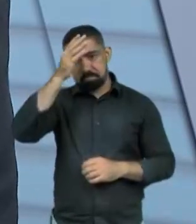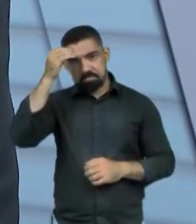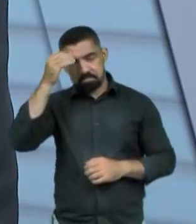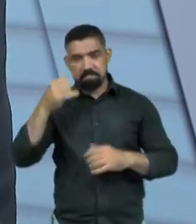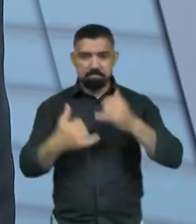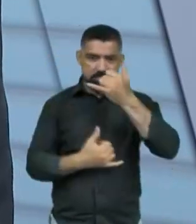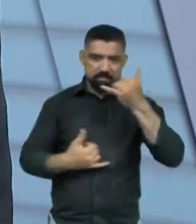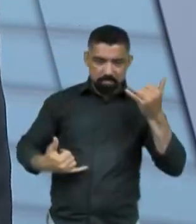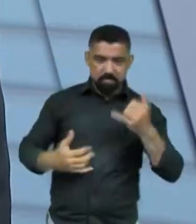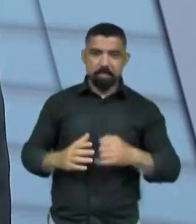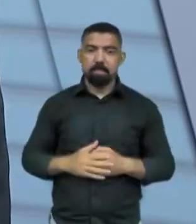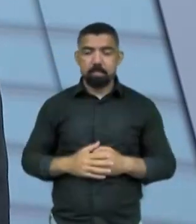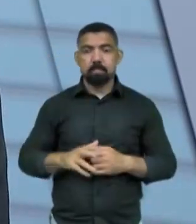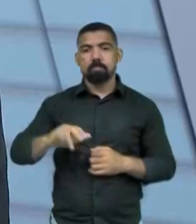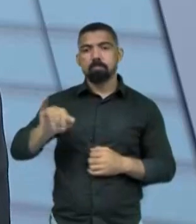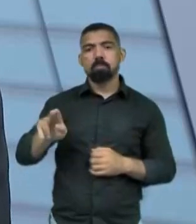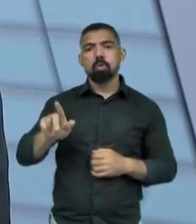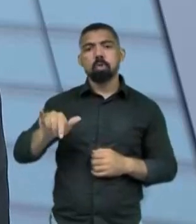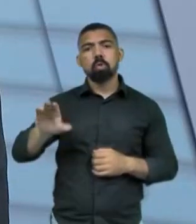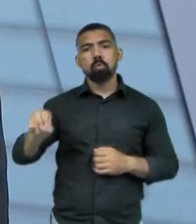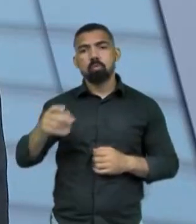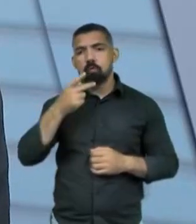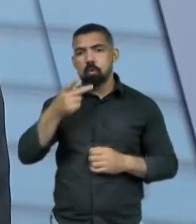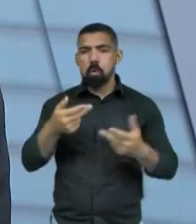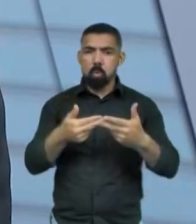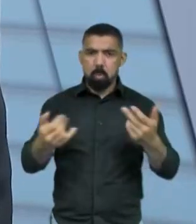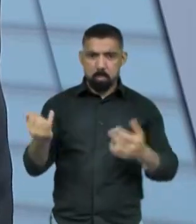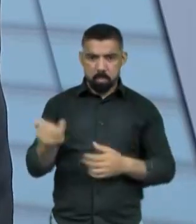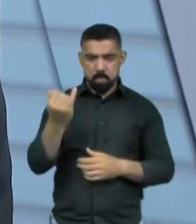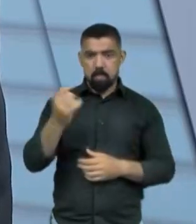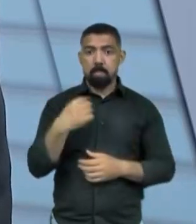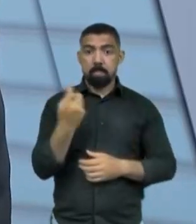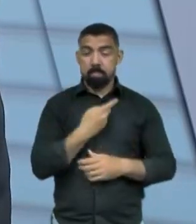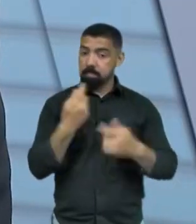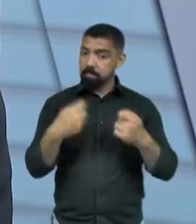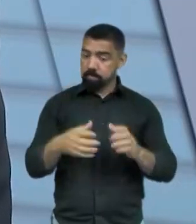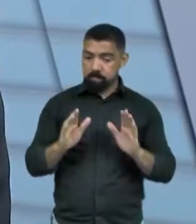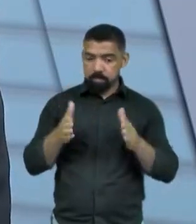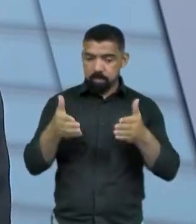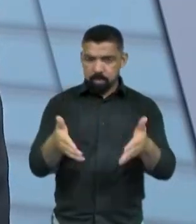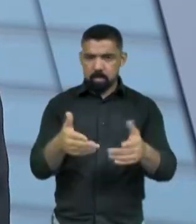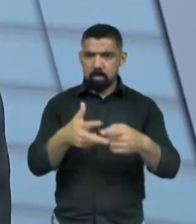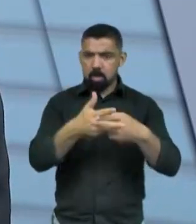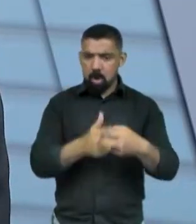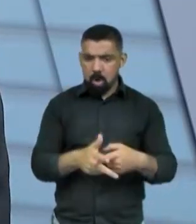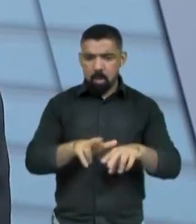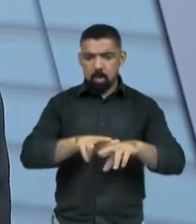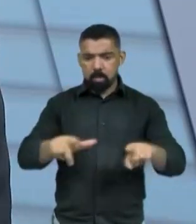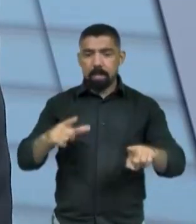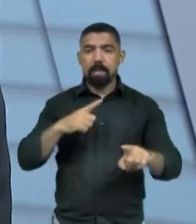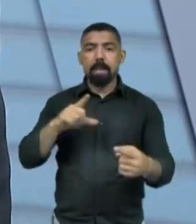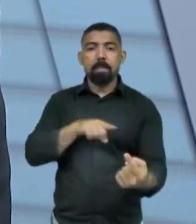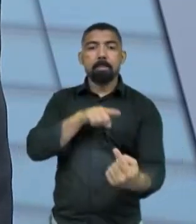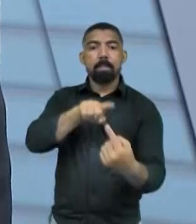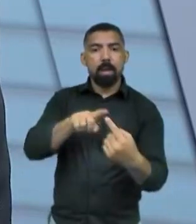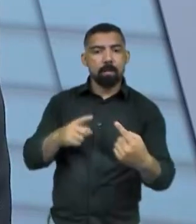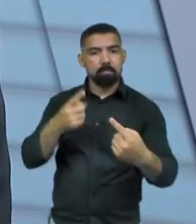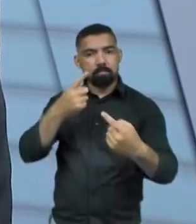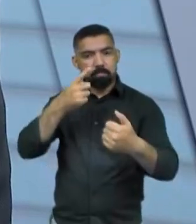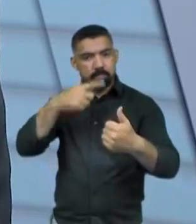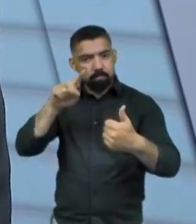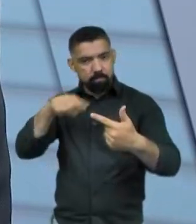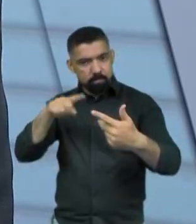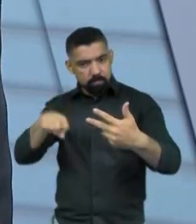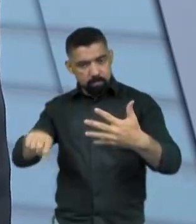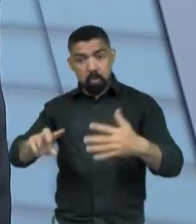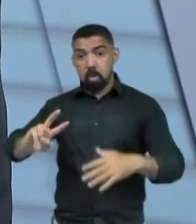O doutor Júlio disse algo muito importante. Nós temos que caminhar, corrigir rumos, ter metas, dobrar o